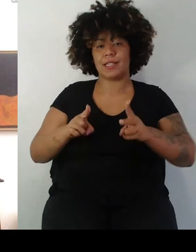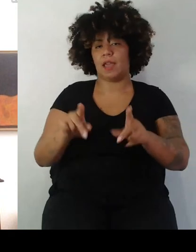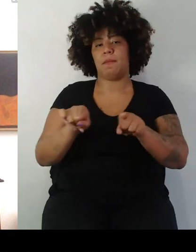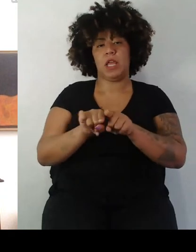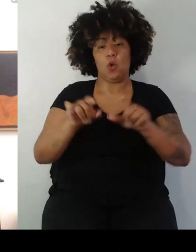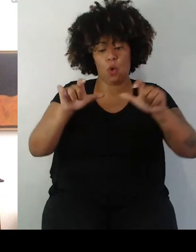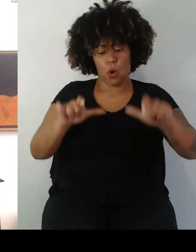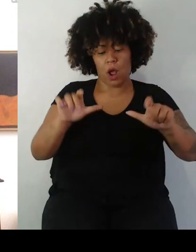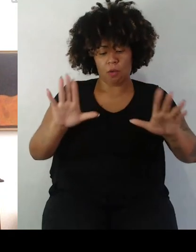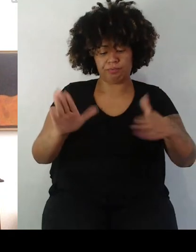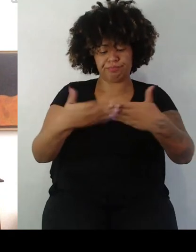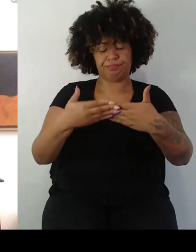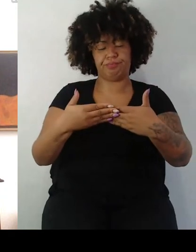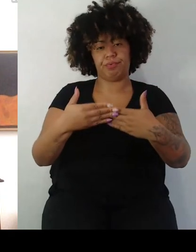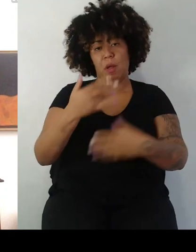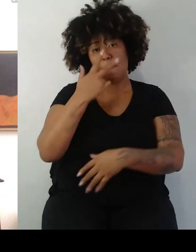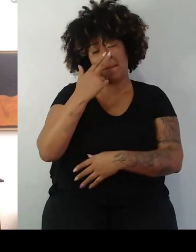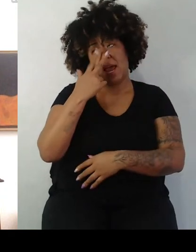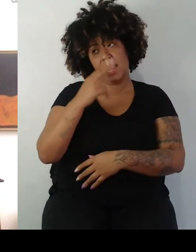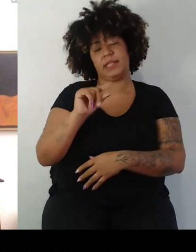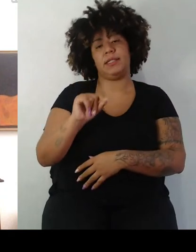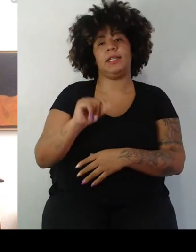me parece